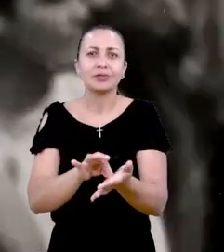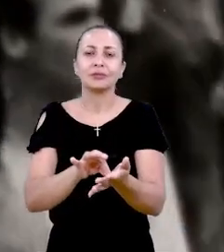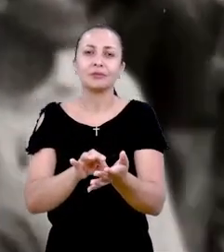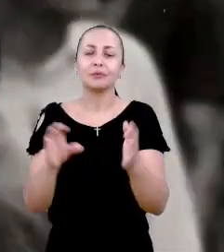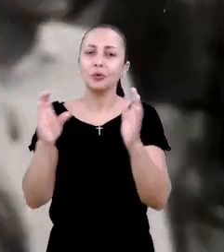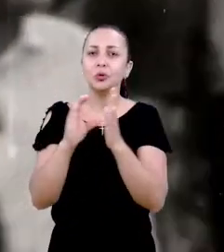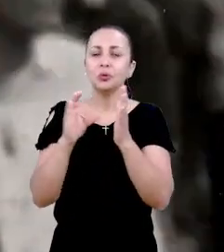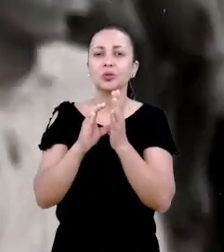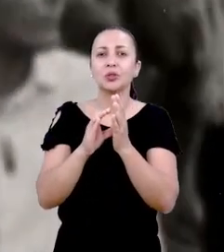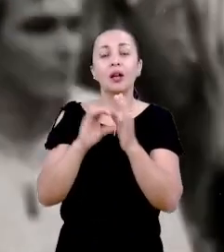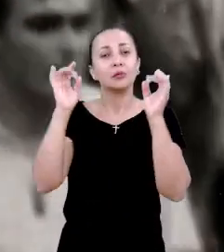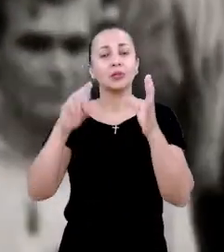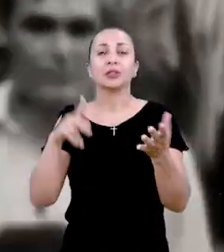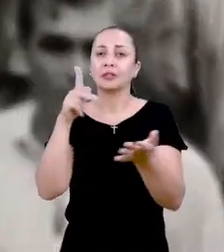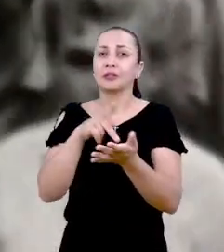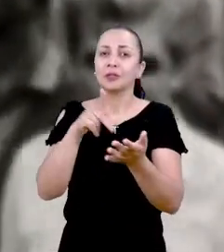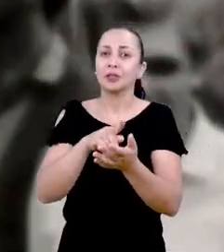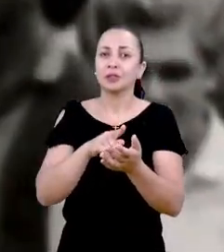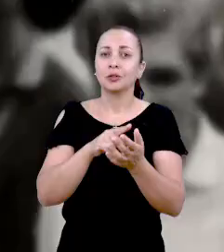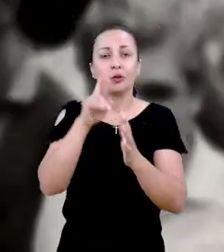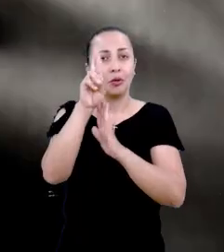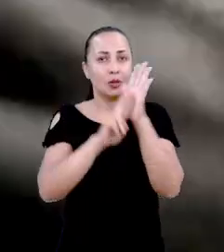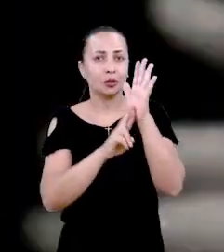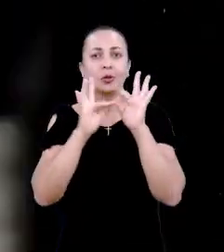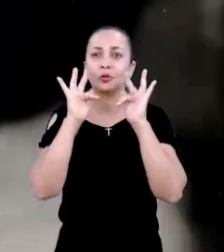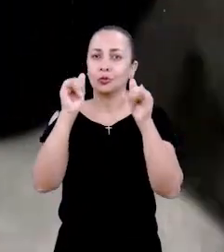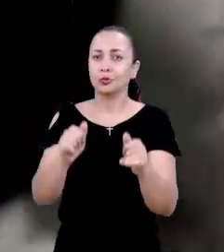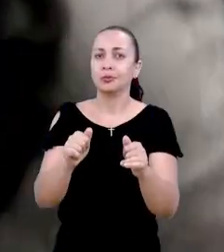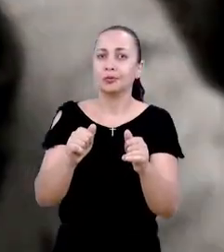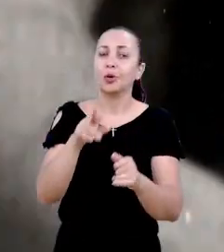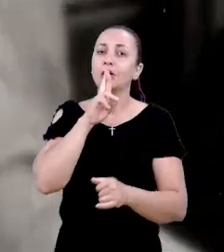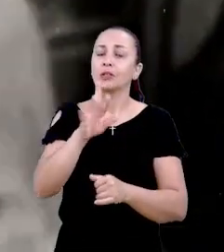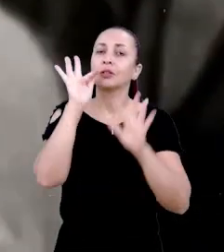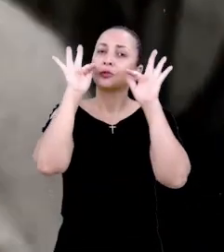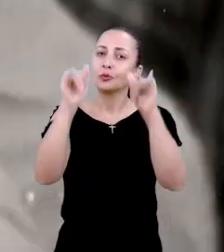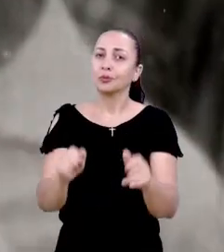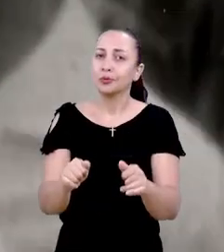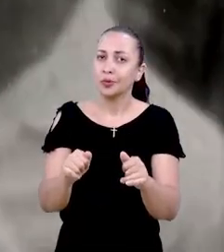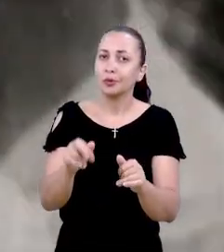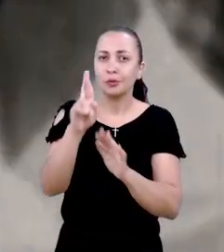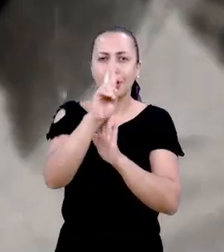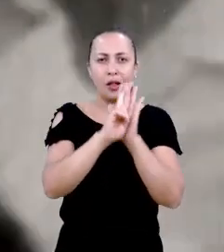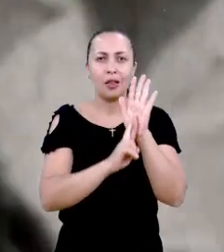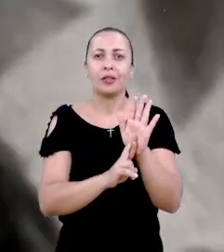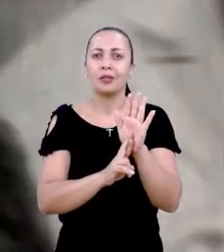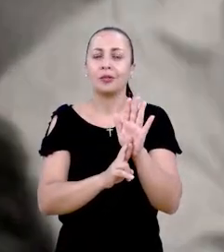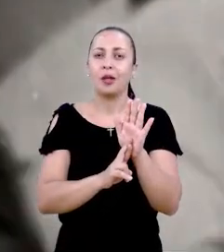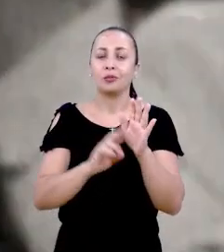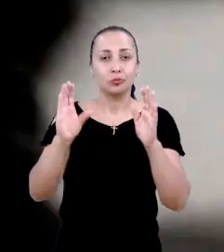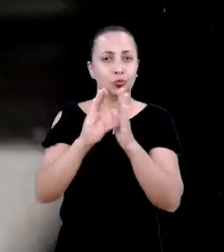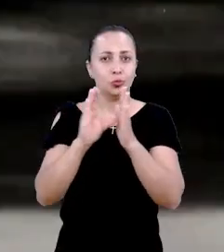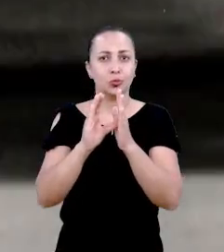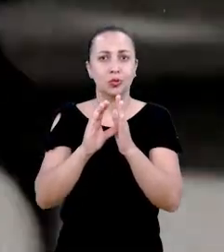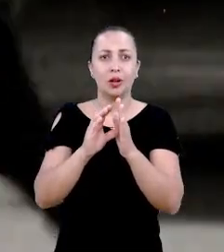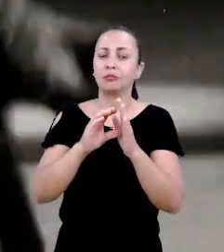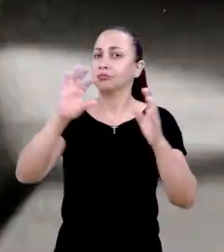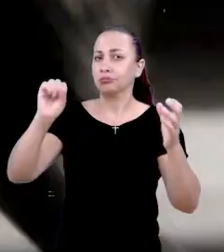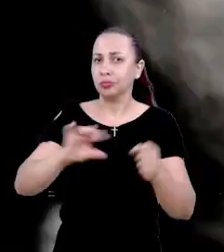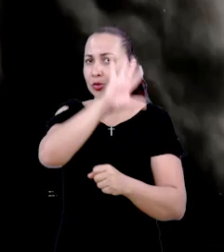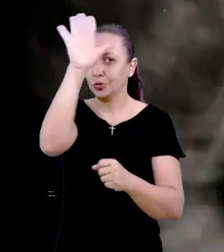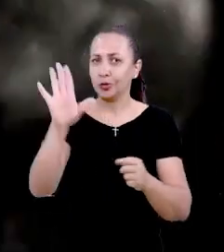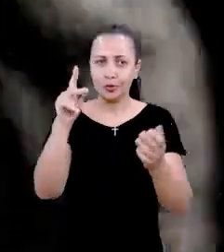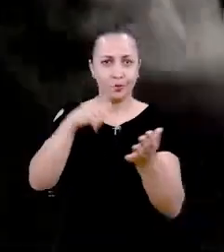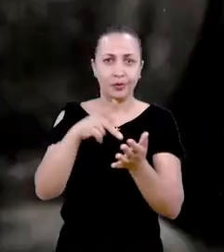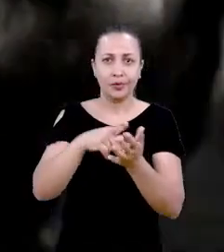relatório da Comissão Nacional da Verdade, ele foi entrelaçado a todo instante por disputas políticas. Então